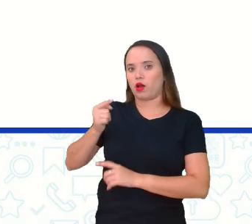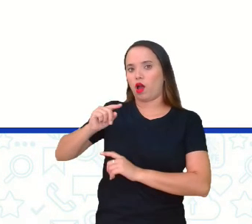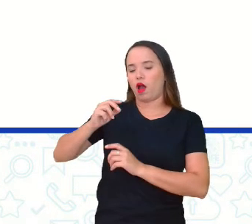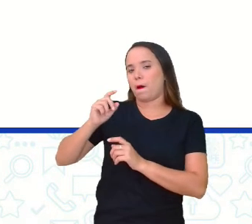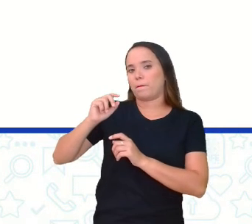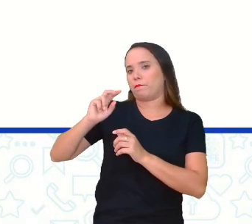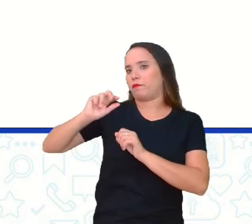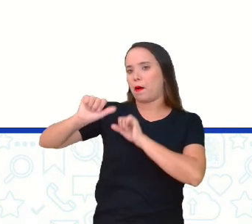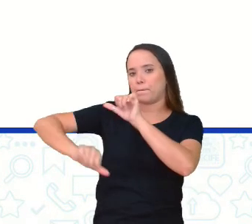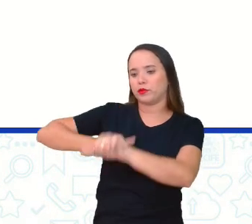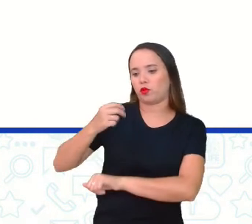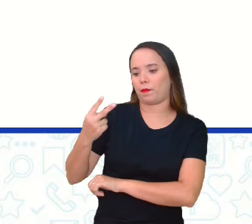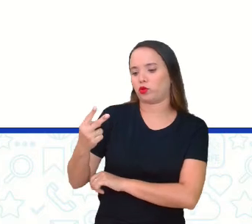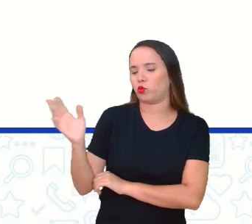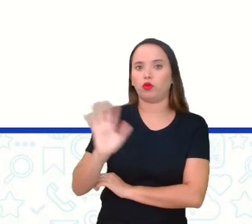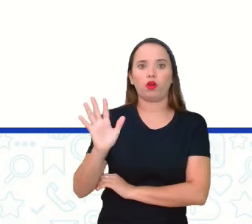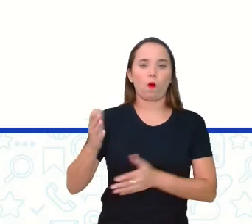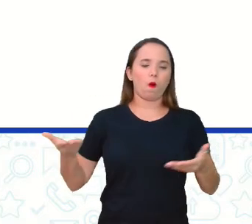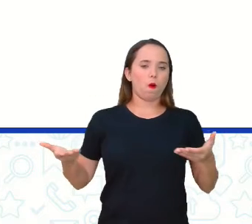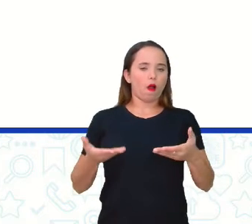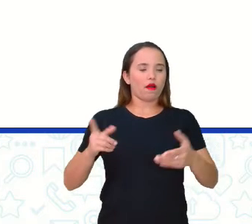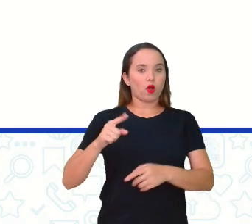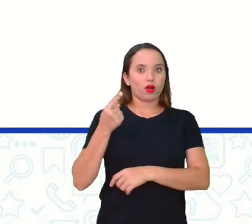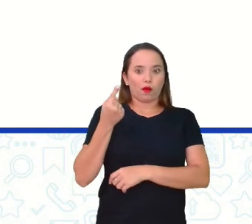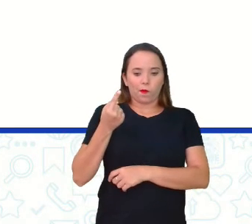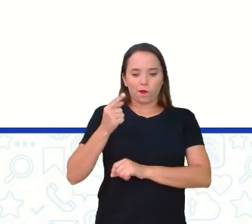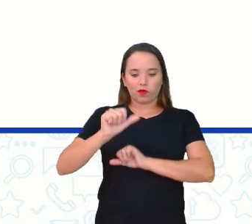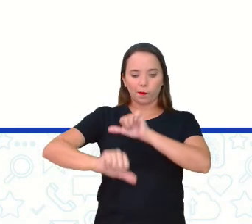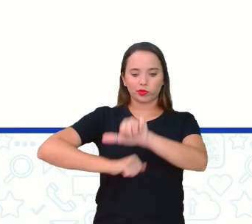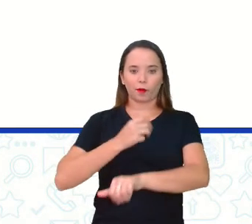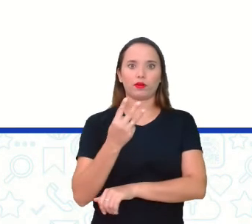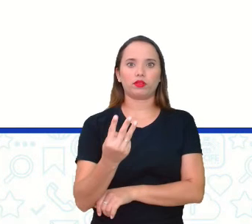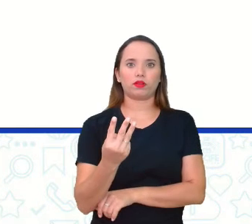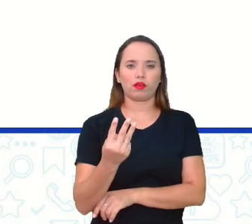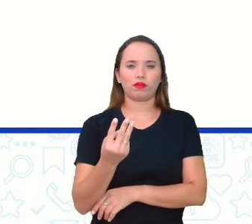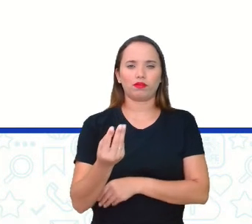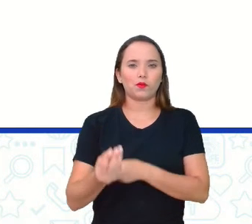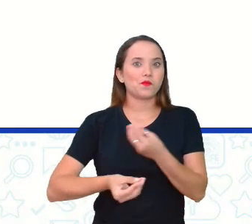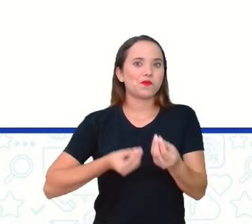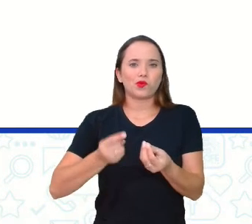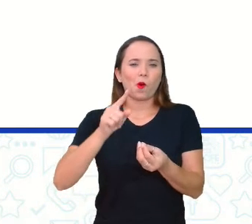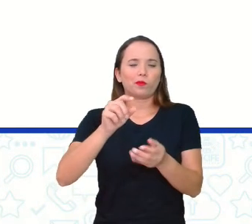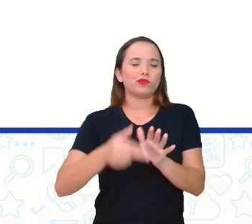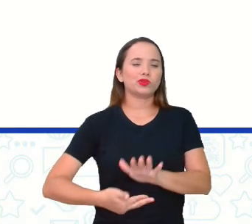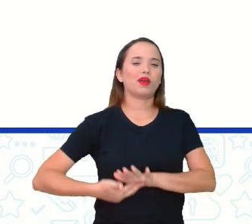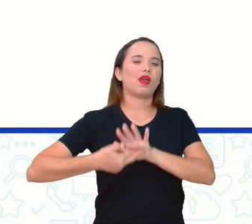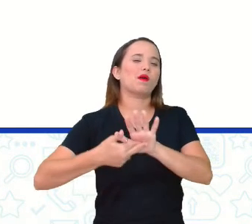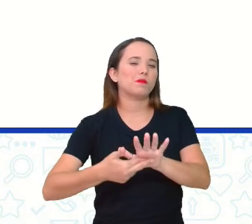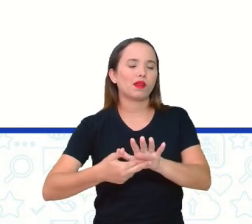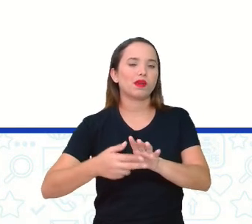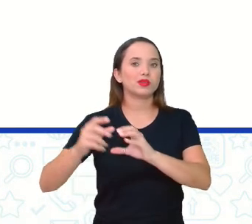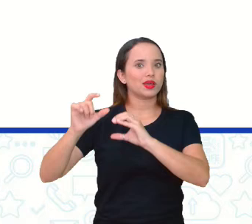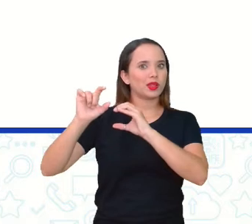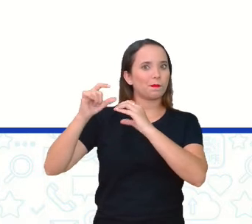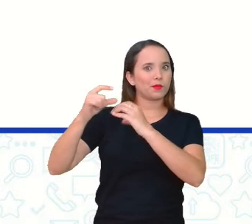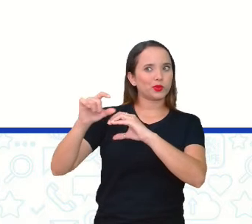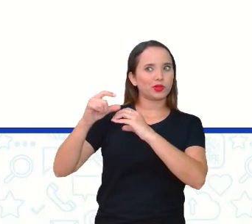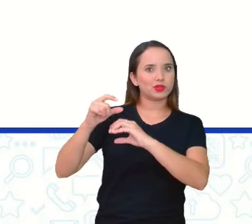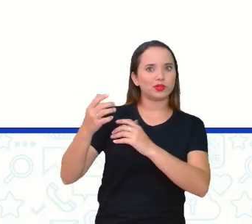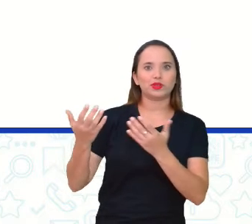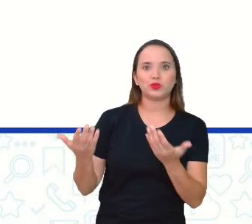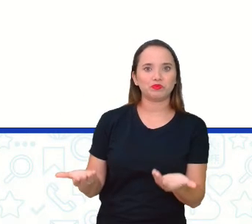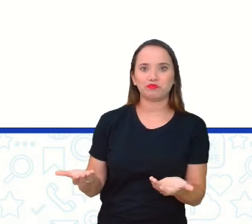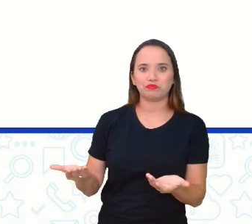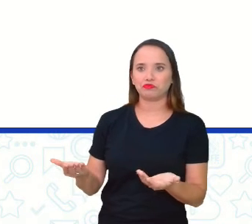em duas, cada bolinha se transforma em 3. Então, como é que você faria a representação disso daí? Ó?